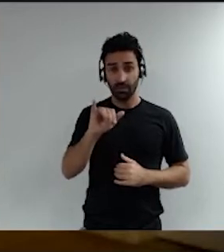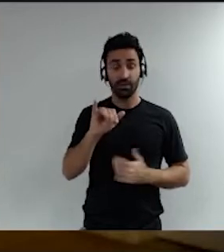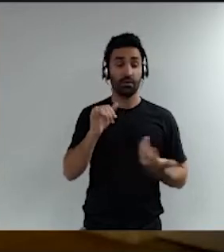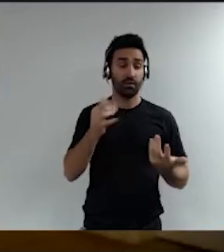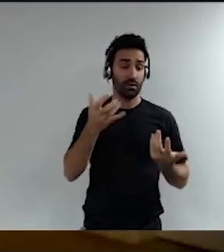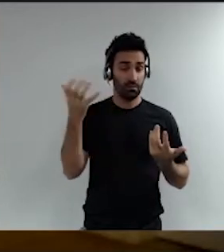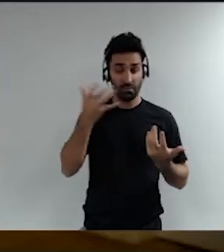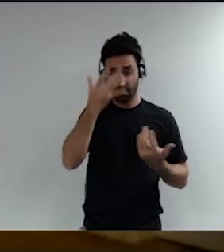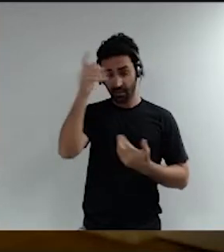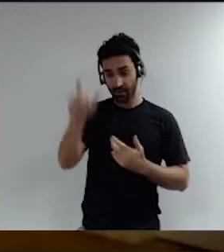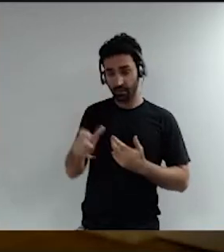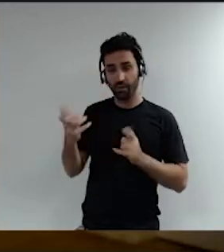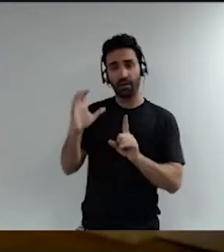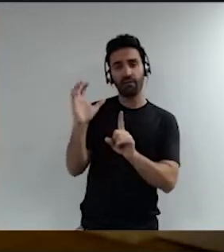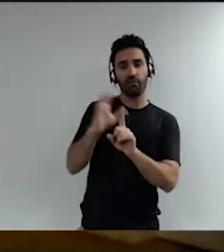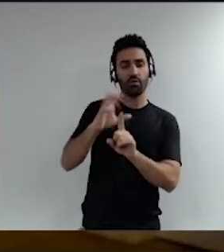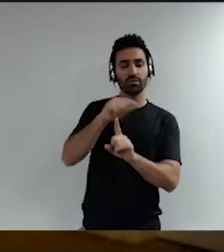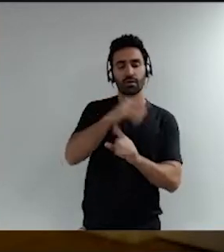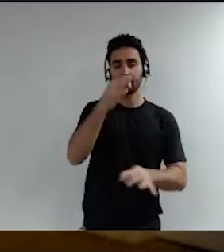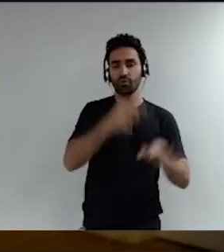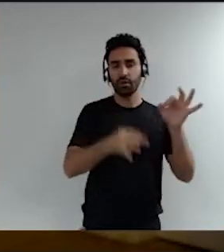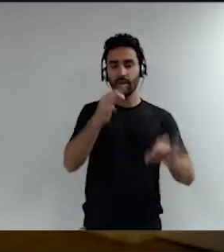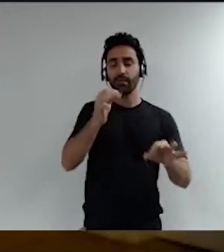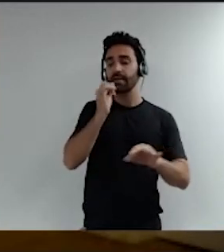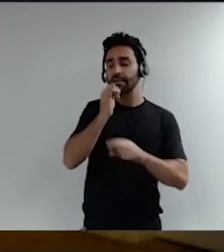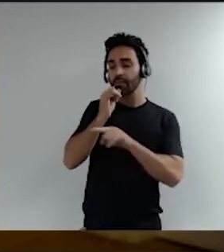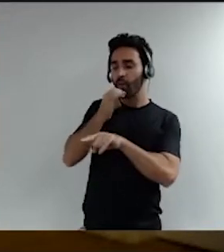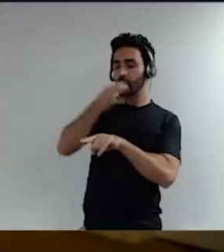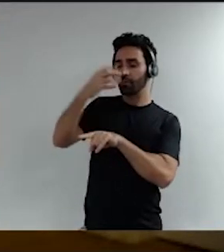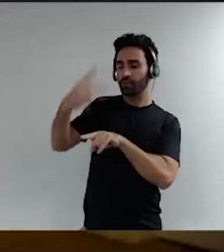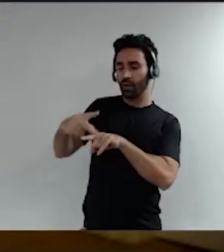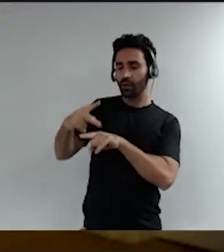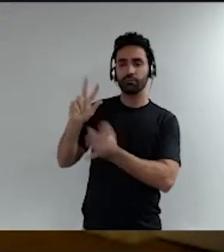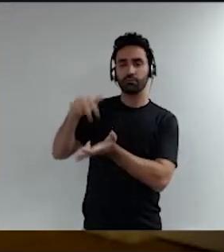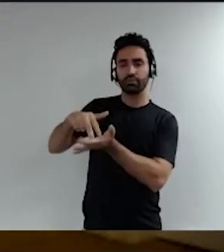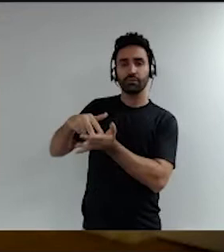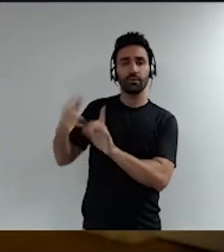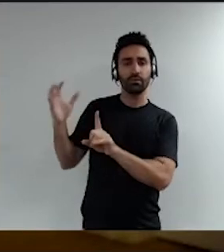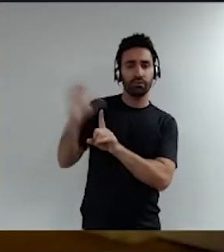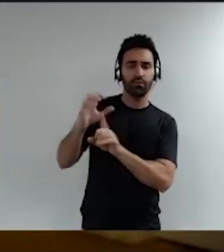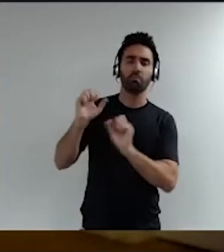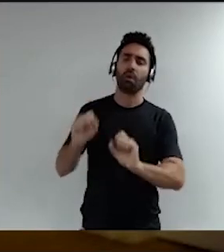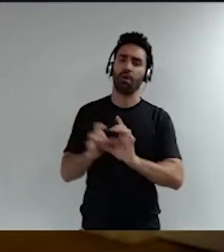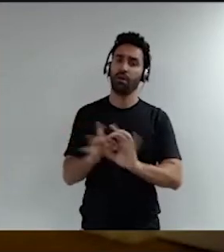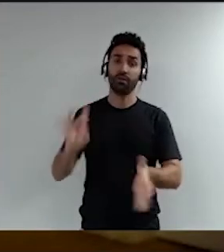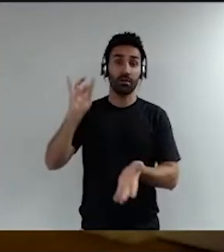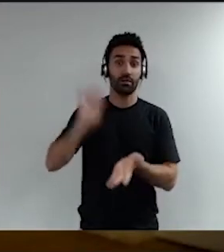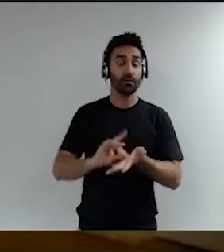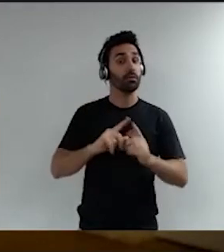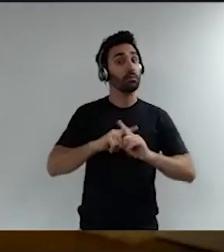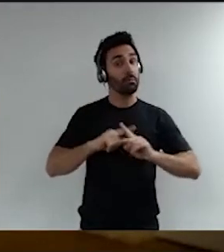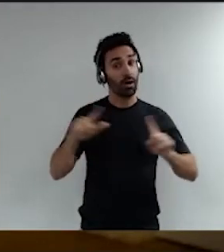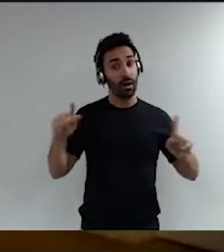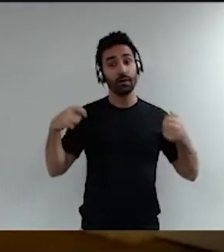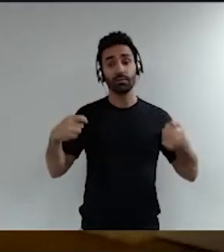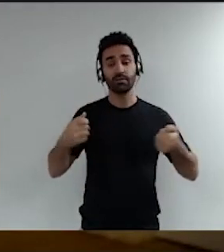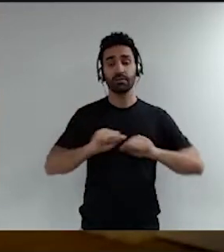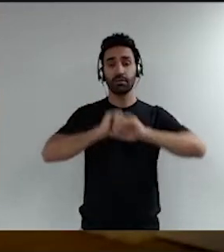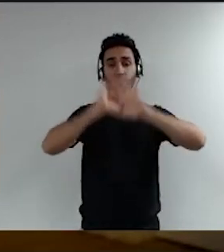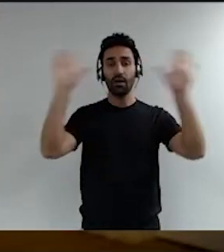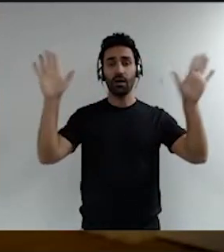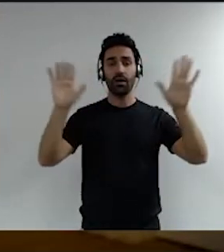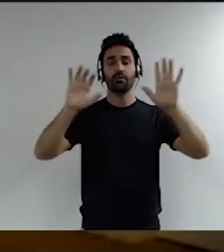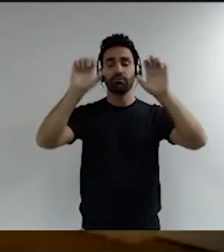no julgamento, na tese do julgamento, desde que o faça pelos meios cabíveis,